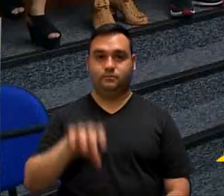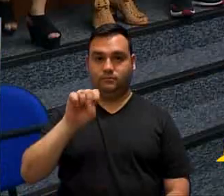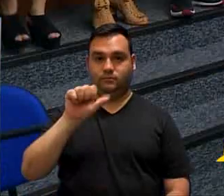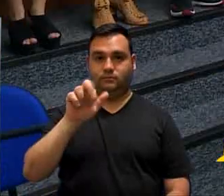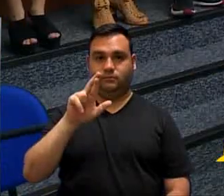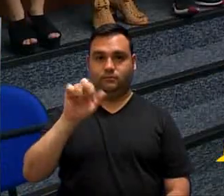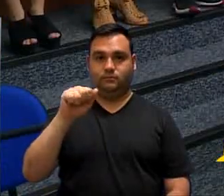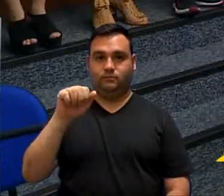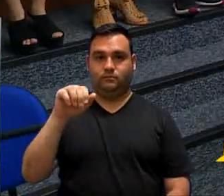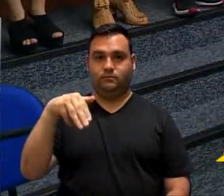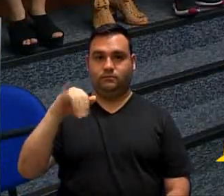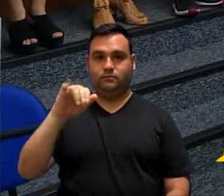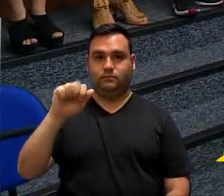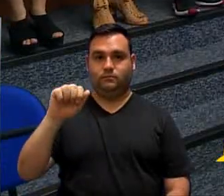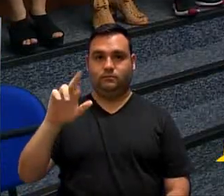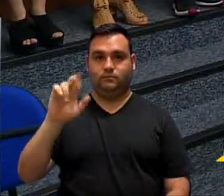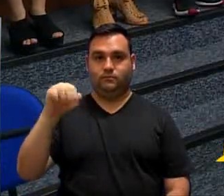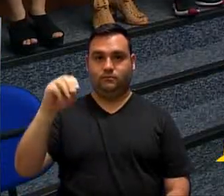Sara Maia Ramos.